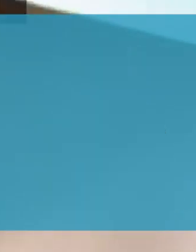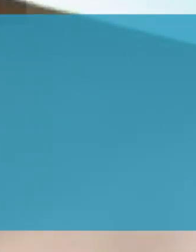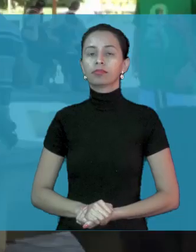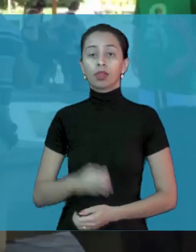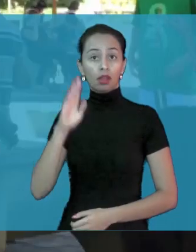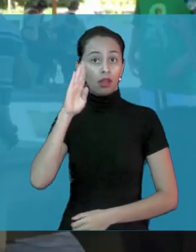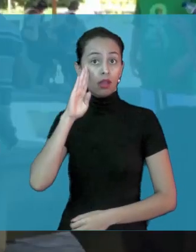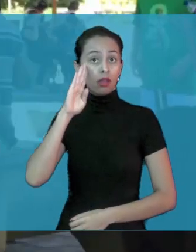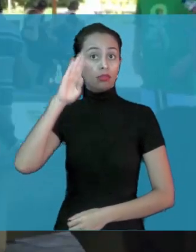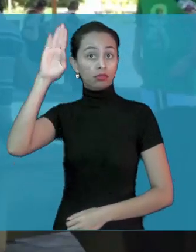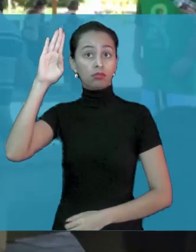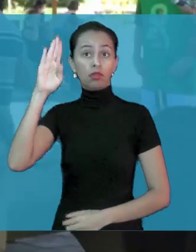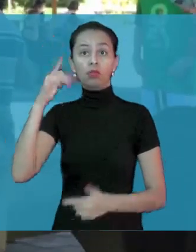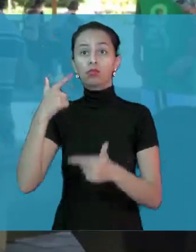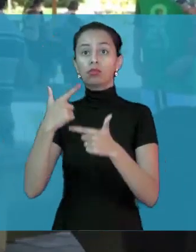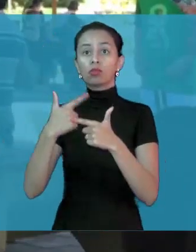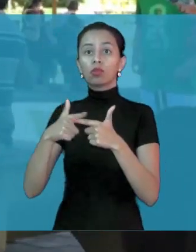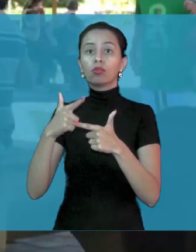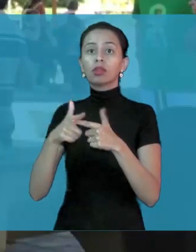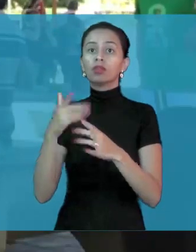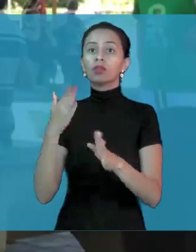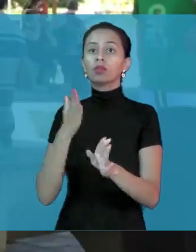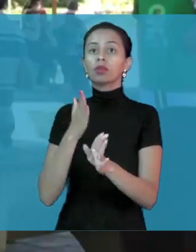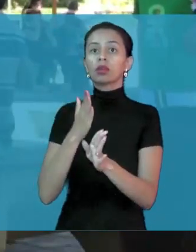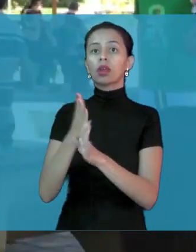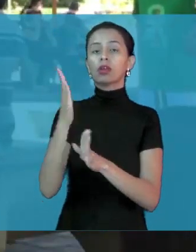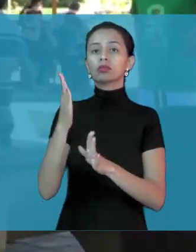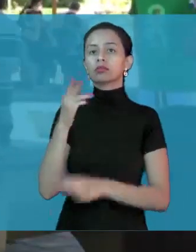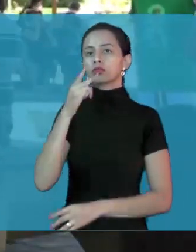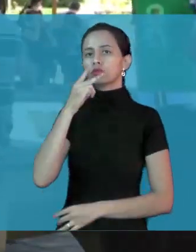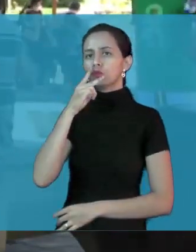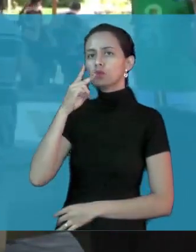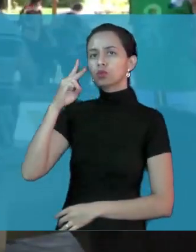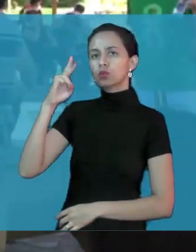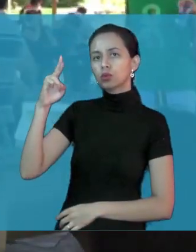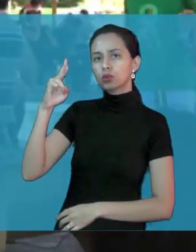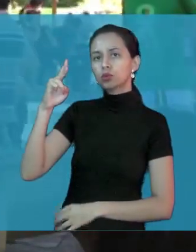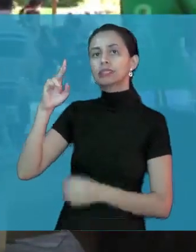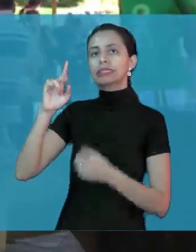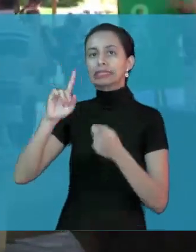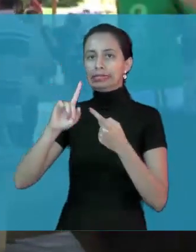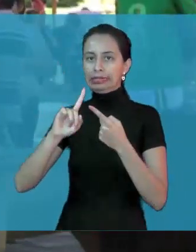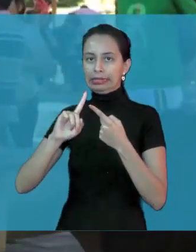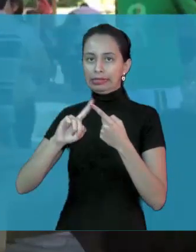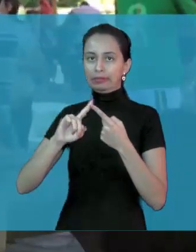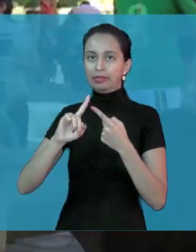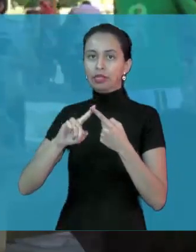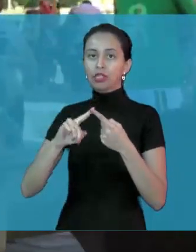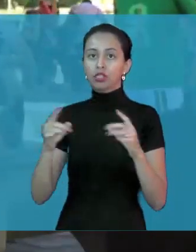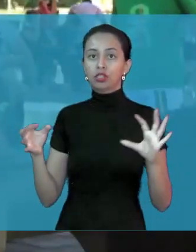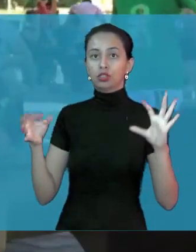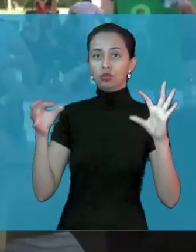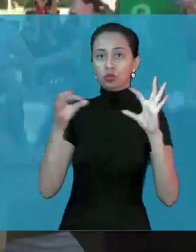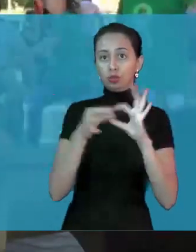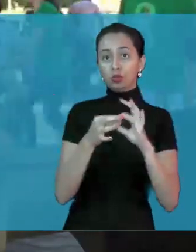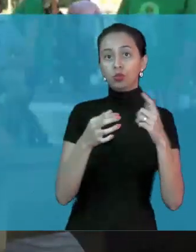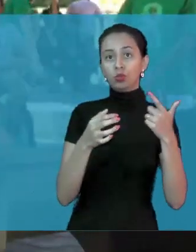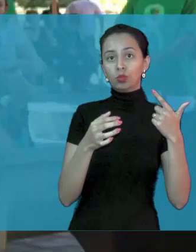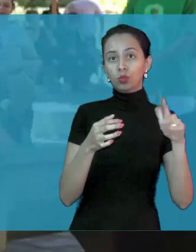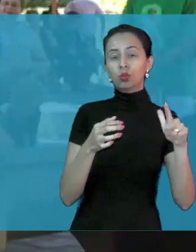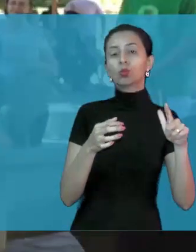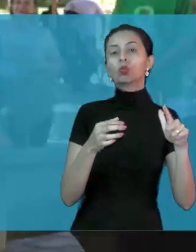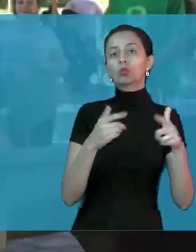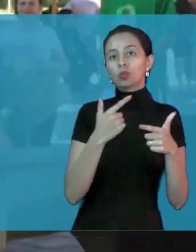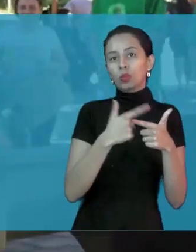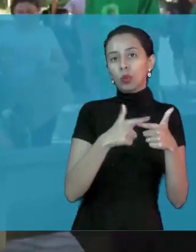no Brasil. A principal causa do câncer de cabeça e pescoço é o tabagismo. Vem como maior causador. Outro